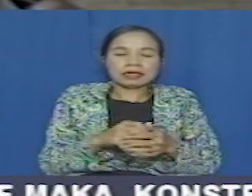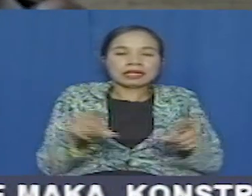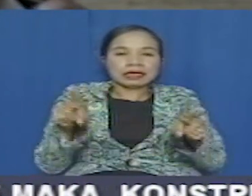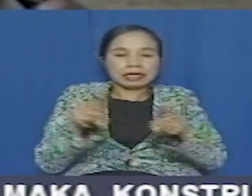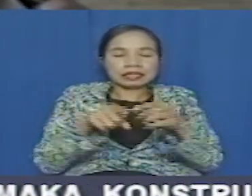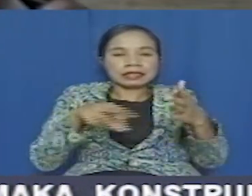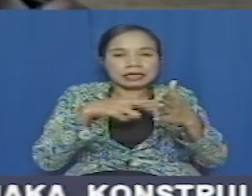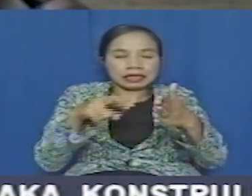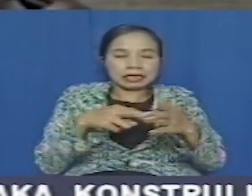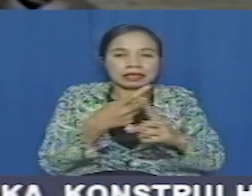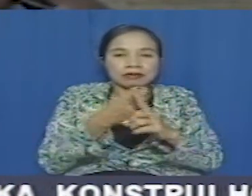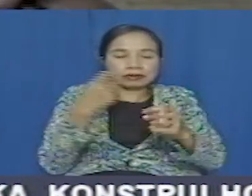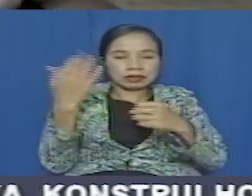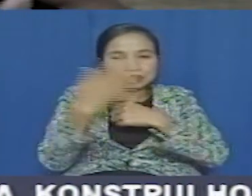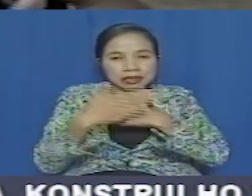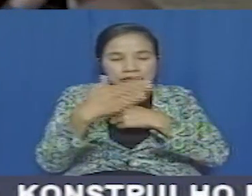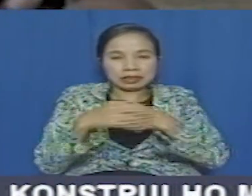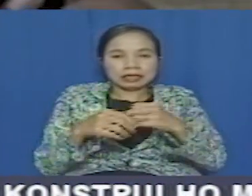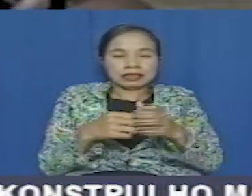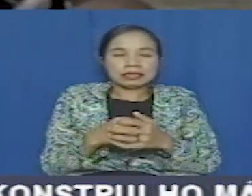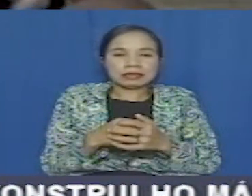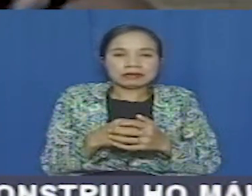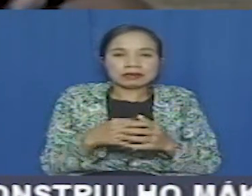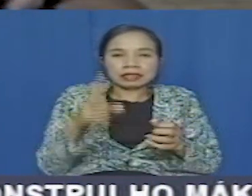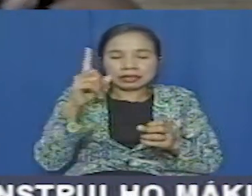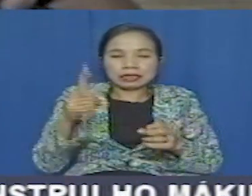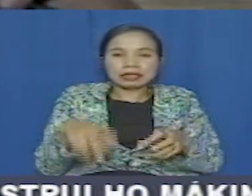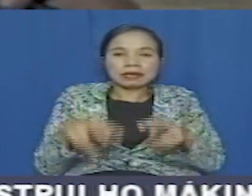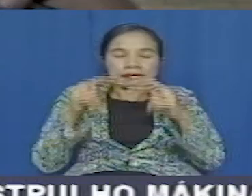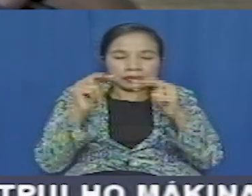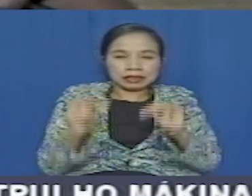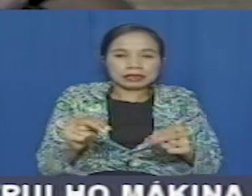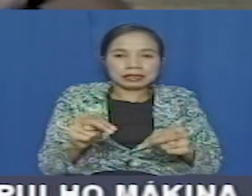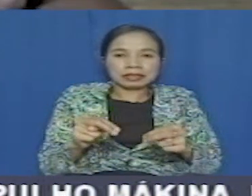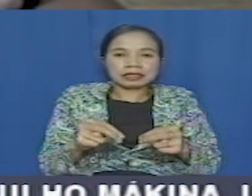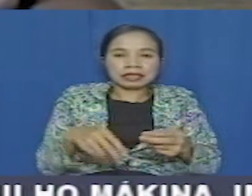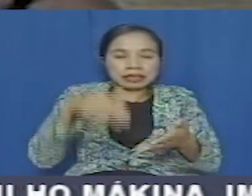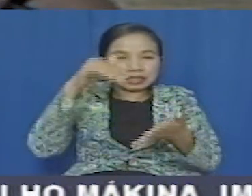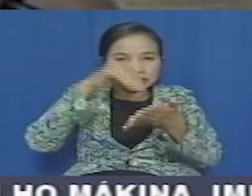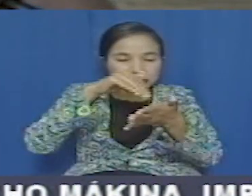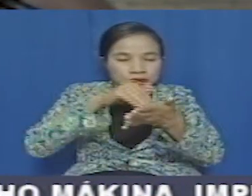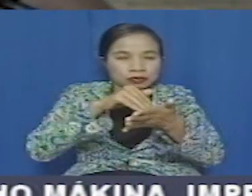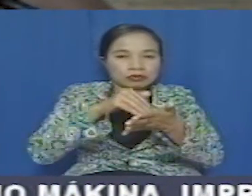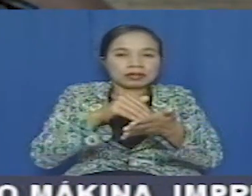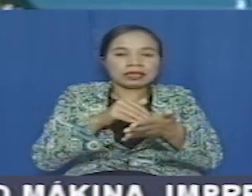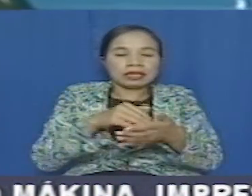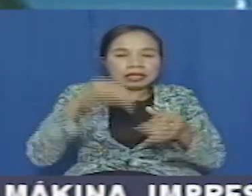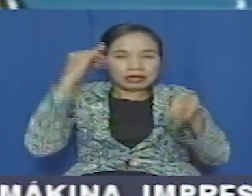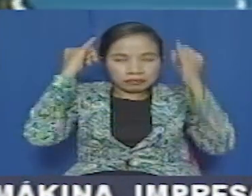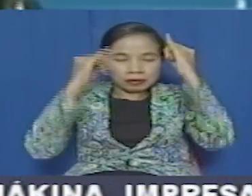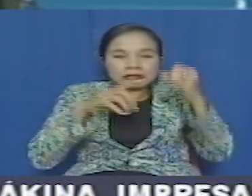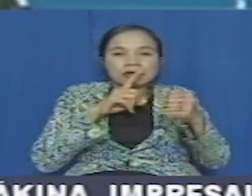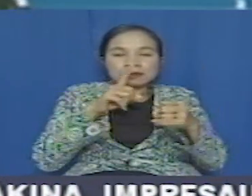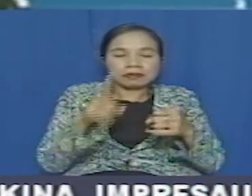husi nasang o continente idanian nebe ita precisa que liutang informação nebe los E